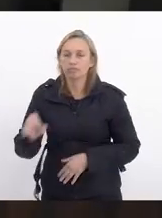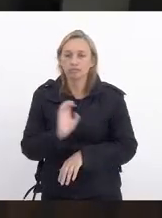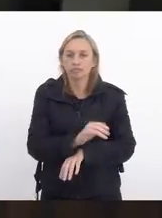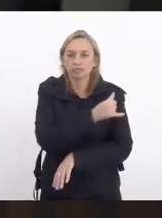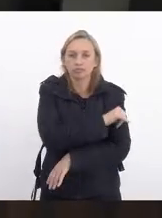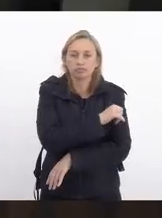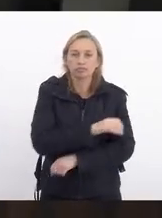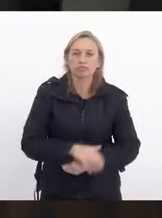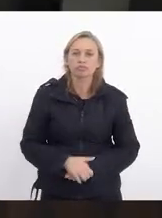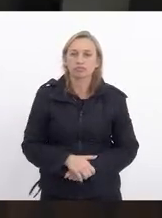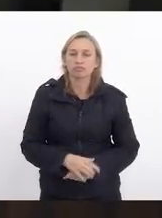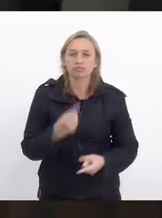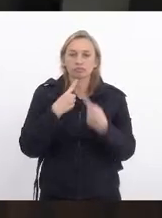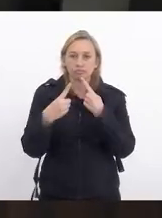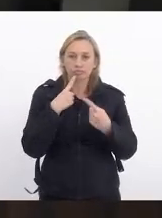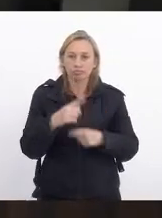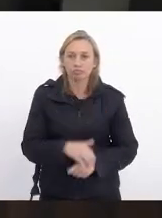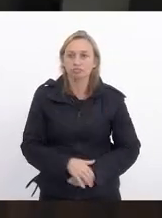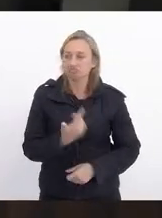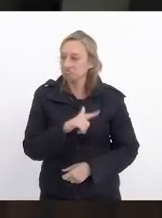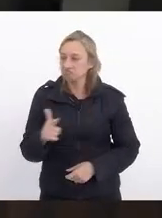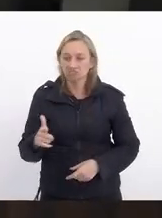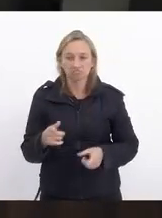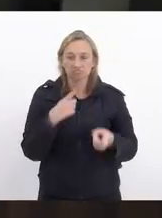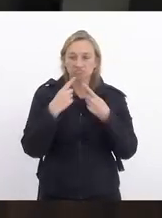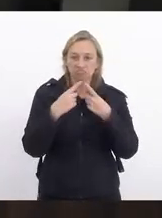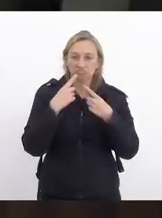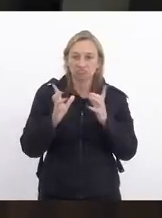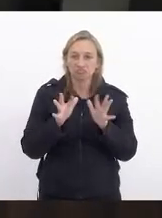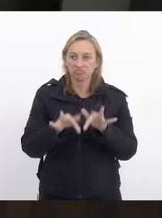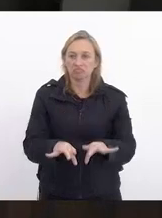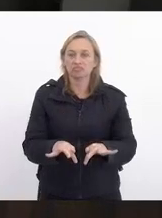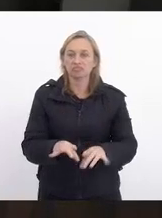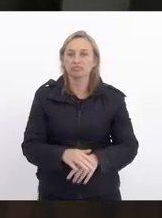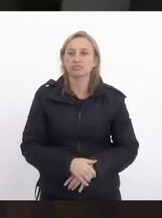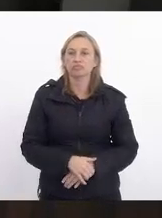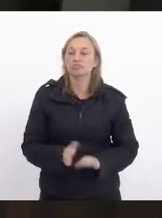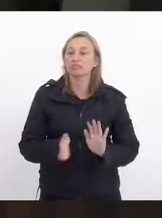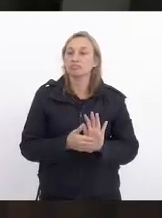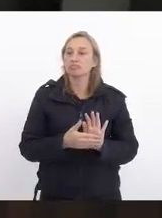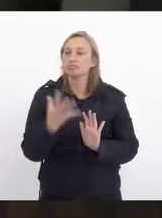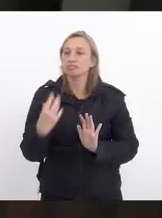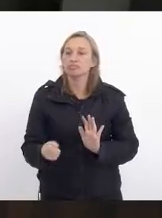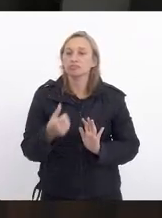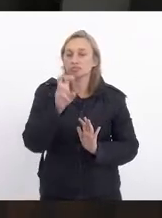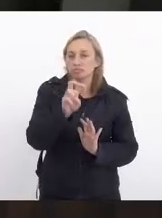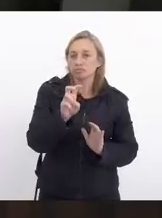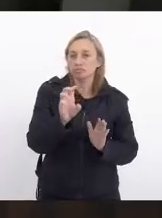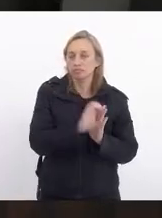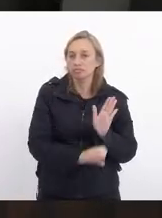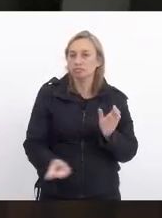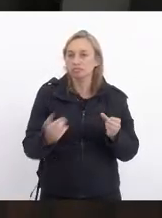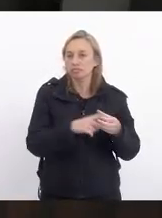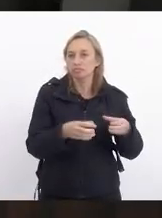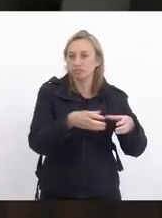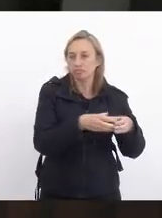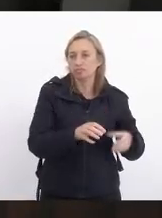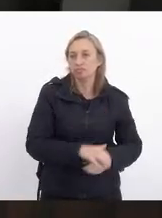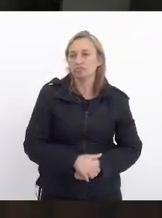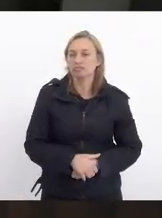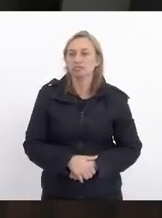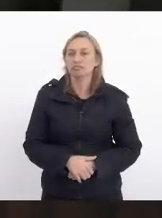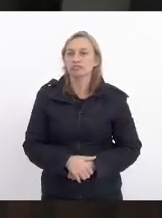ano do Estado do Rio de Janeiro em discussão na venda de Akira discutir-se-á da discussão presente proposta a receber os cinco emendas e atuar nas